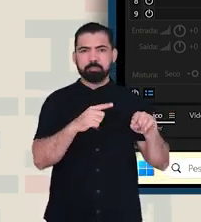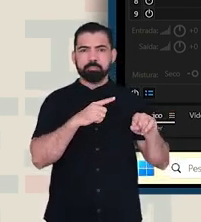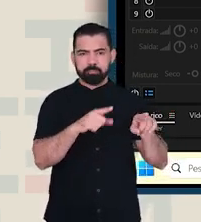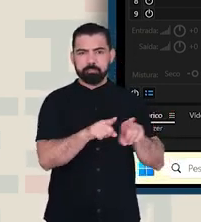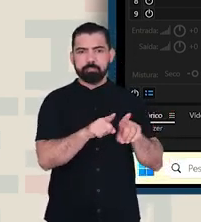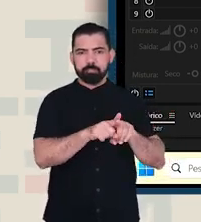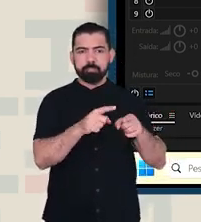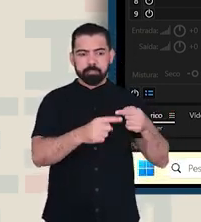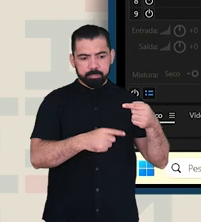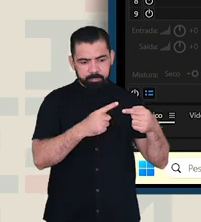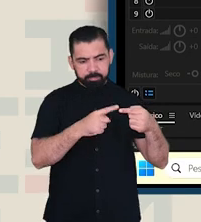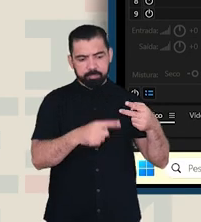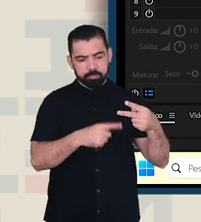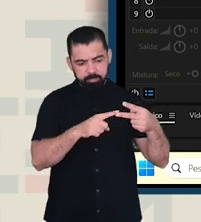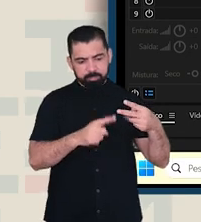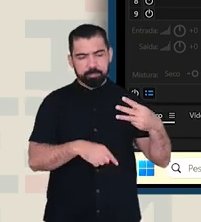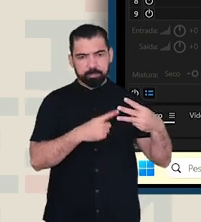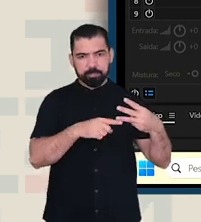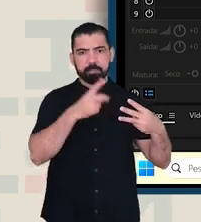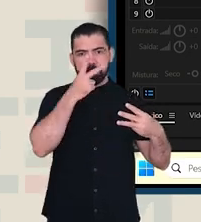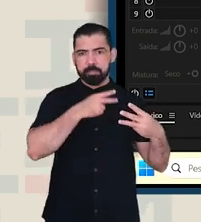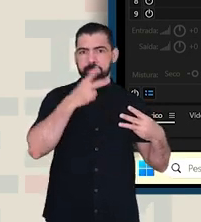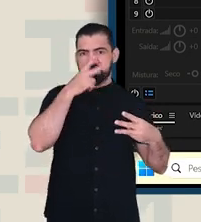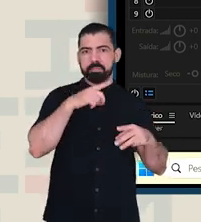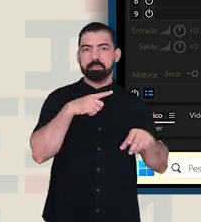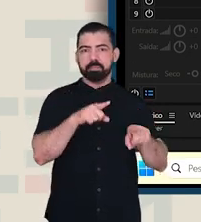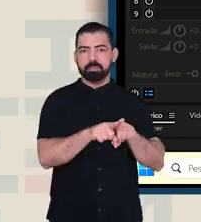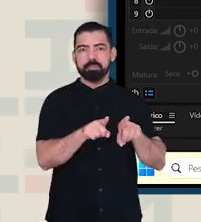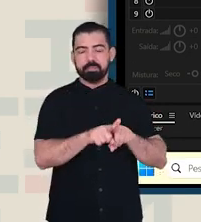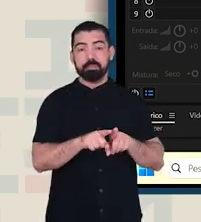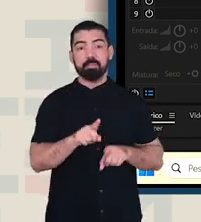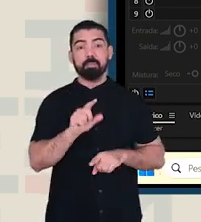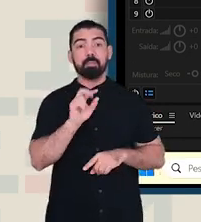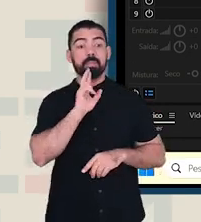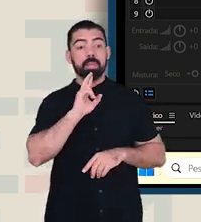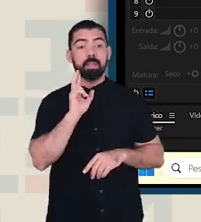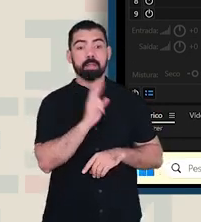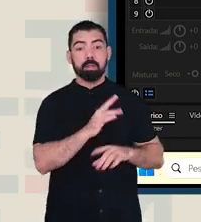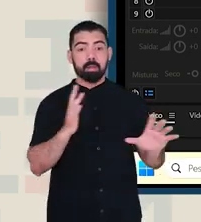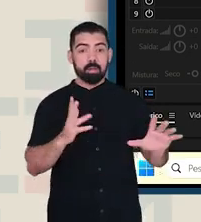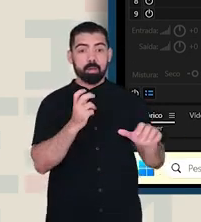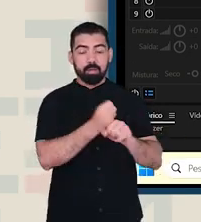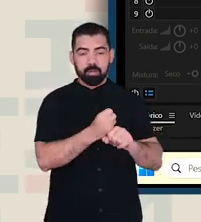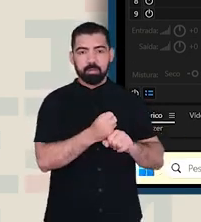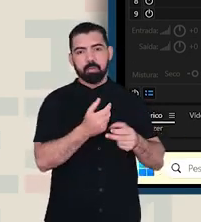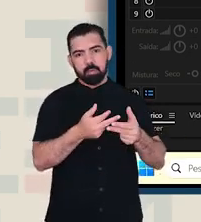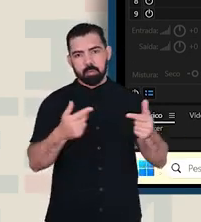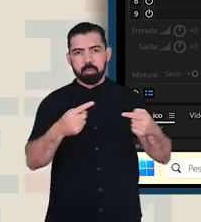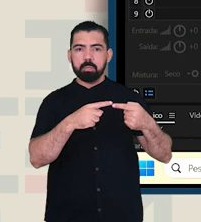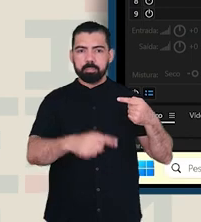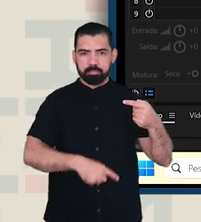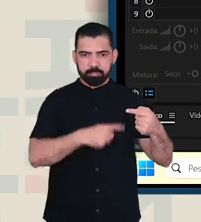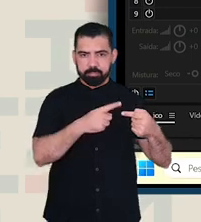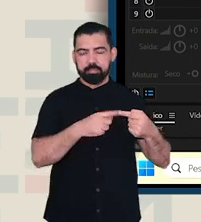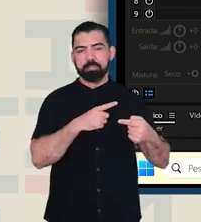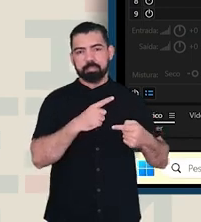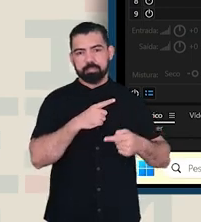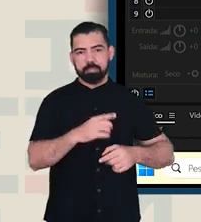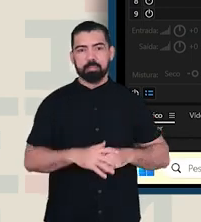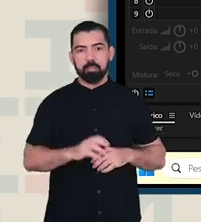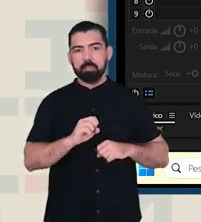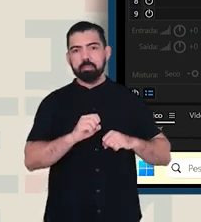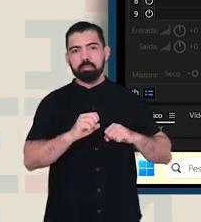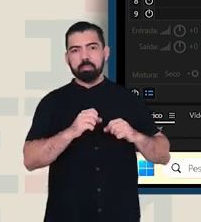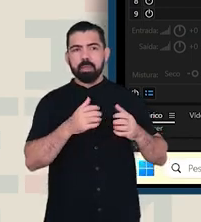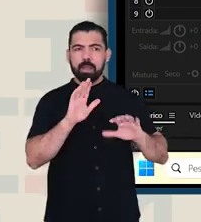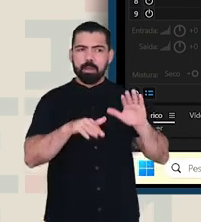iterados, repetidos. Ou seja, que o som é o resultante da repetição de alguma coisa, ou mais espaciada